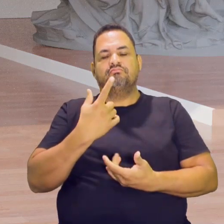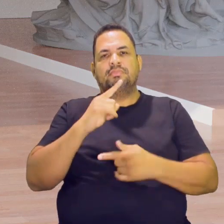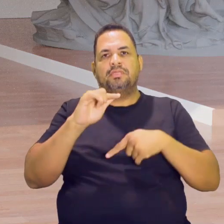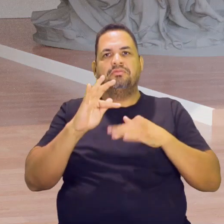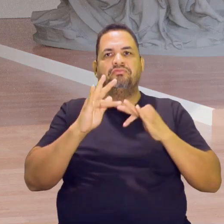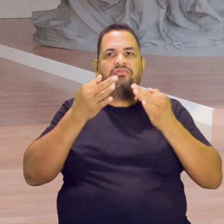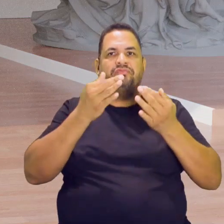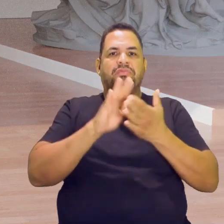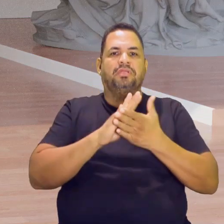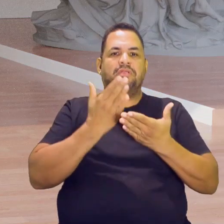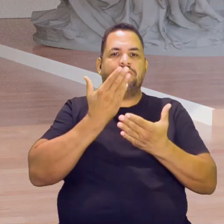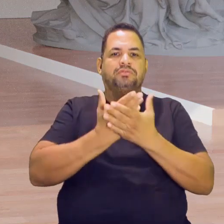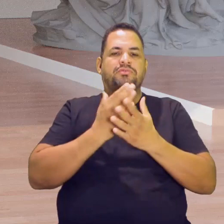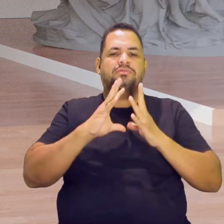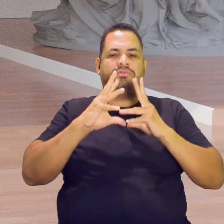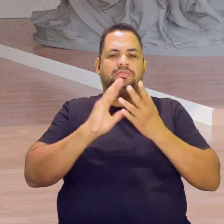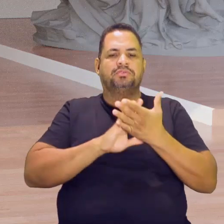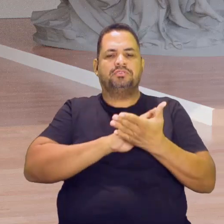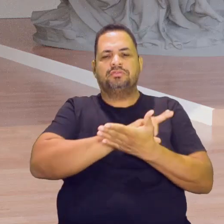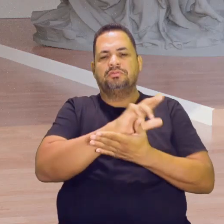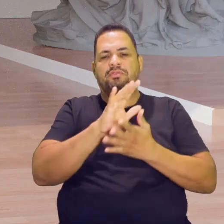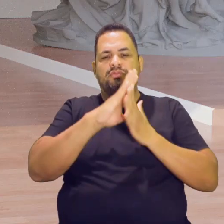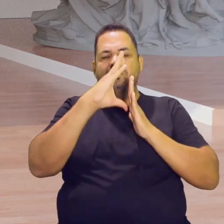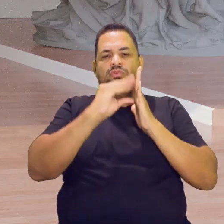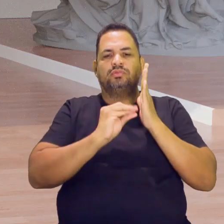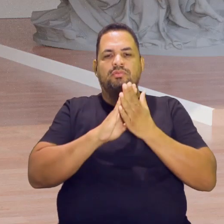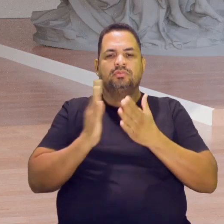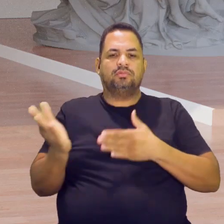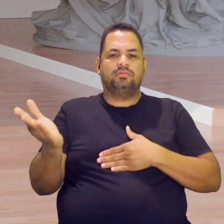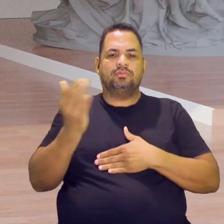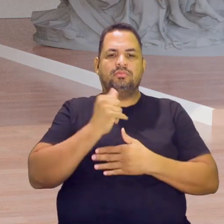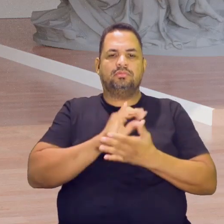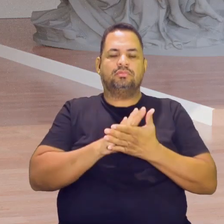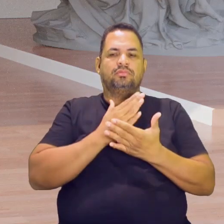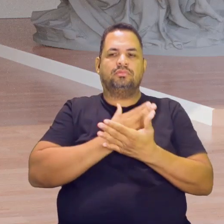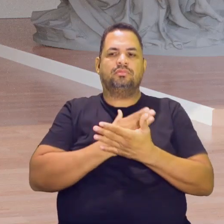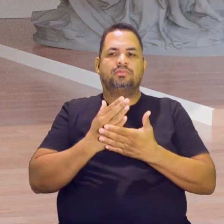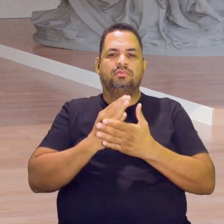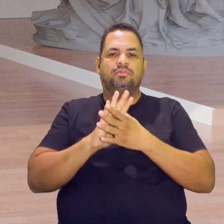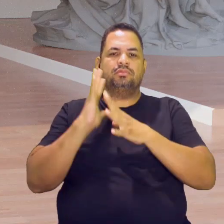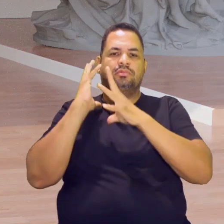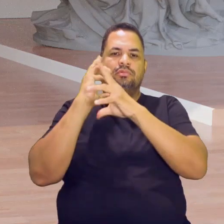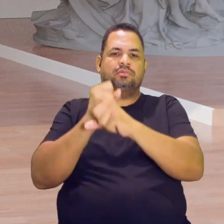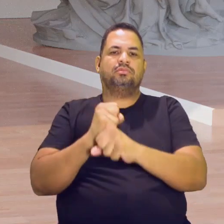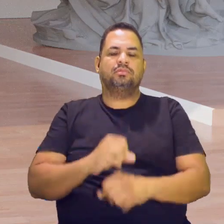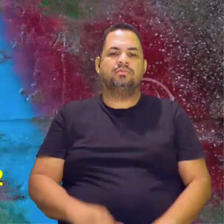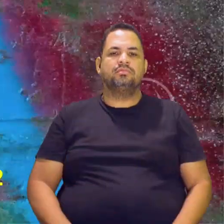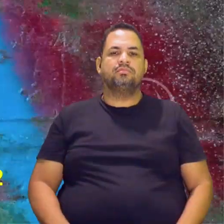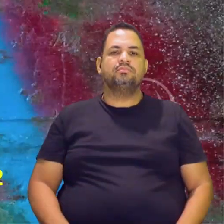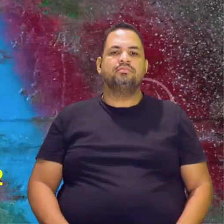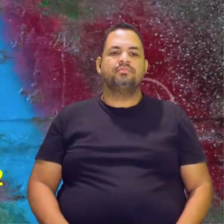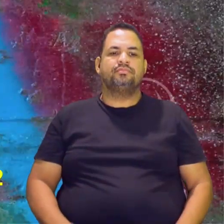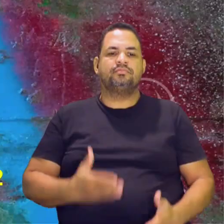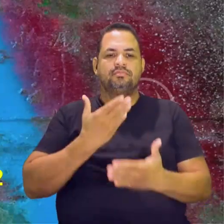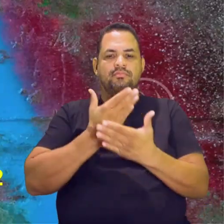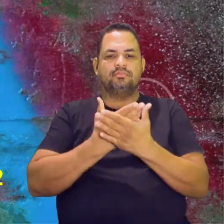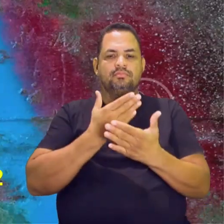última hora, estudar aquele montão de conteúdo. Então, vamos lá, dar início à nossa revisão? Muito bem,